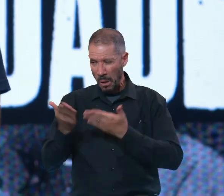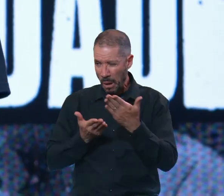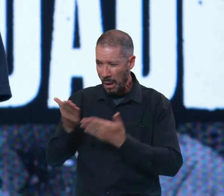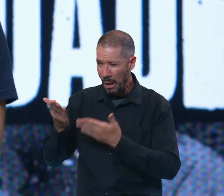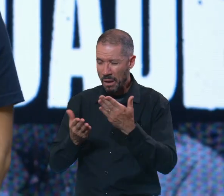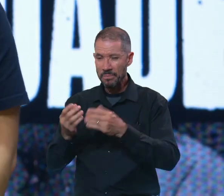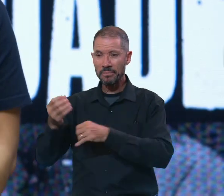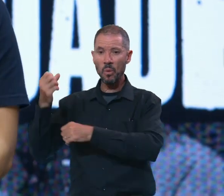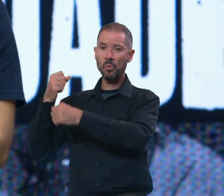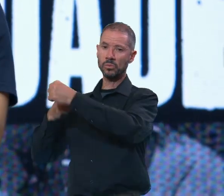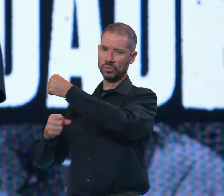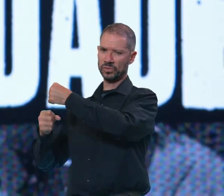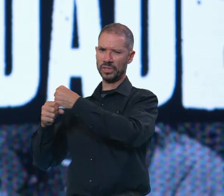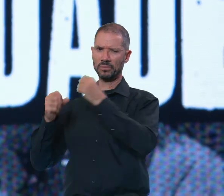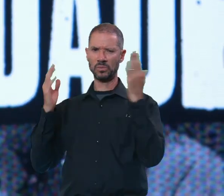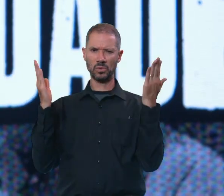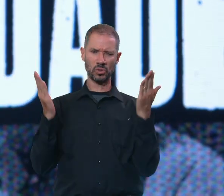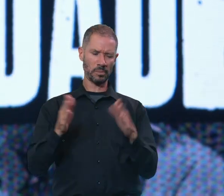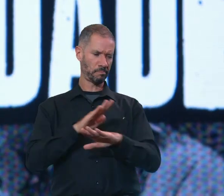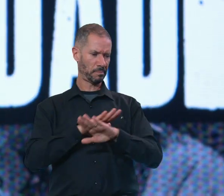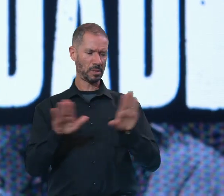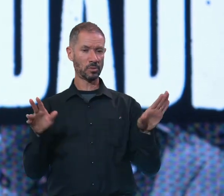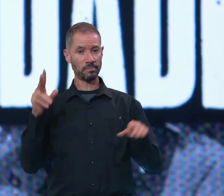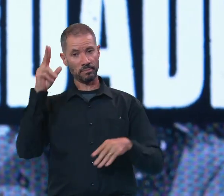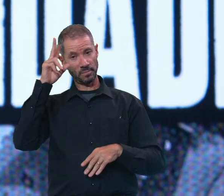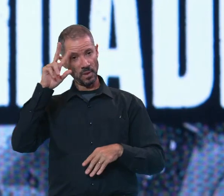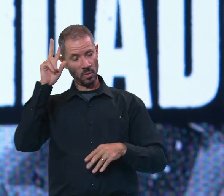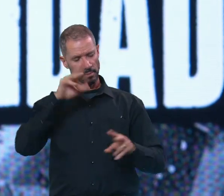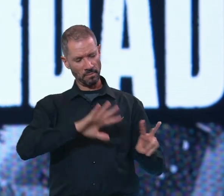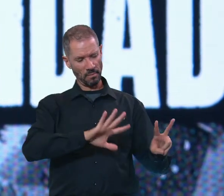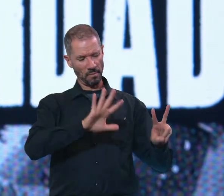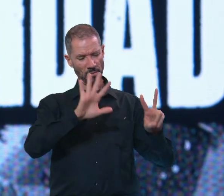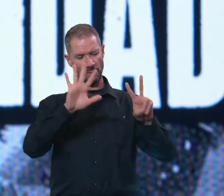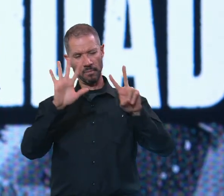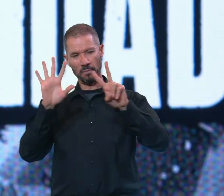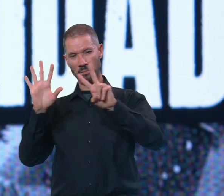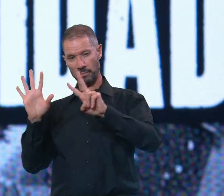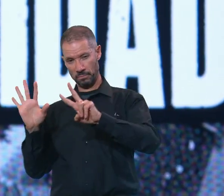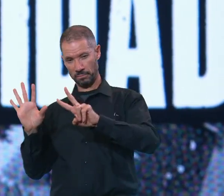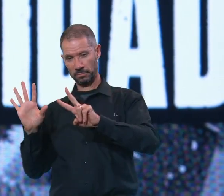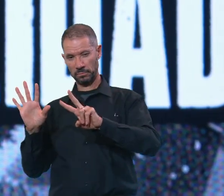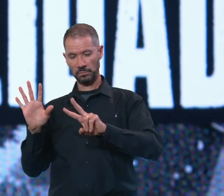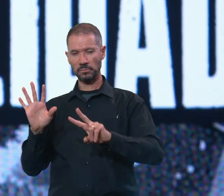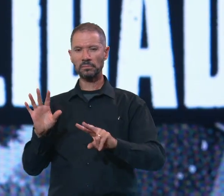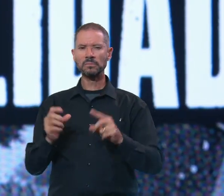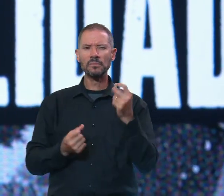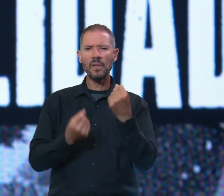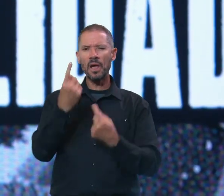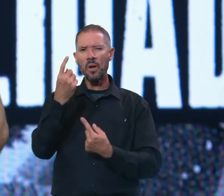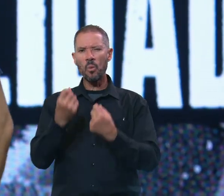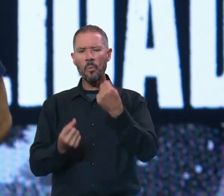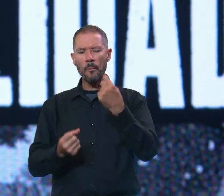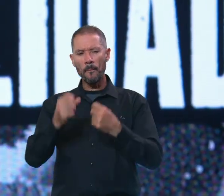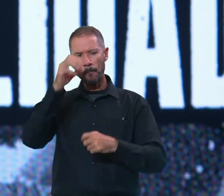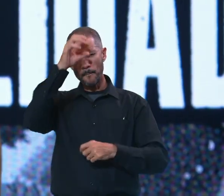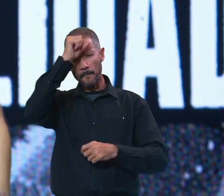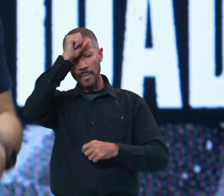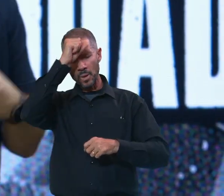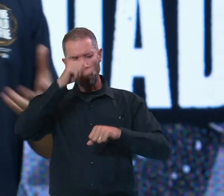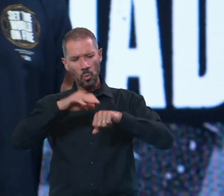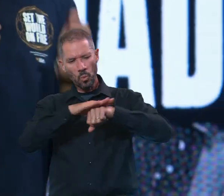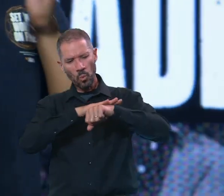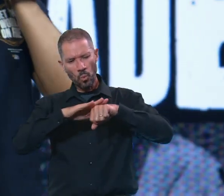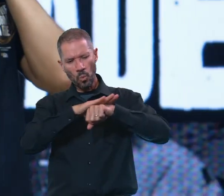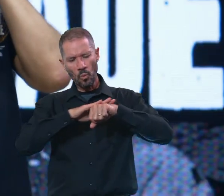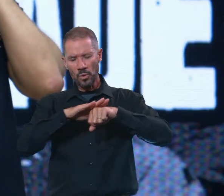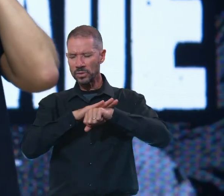passou, graças a Deus. E eu lembro que naquela semana eu ouvi algumas pessoas conversando e falando